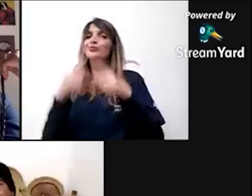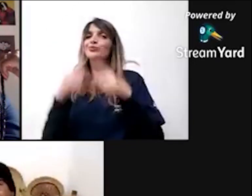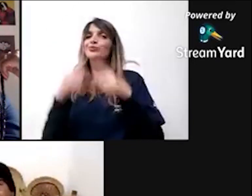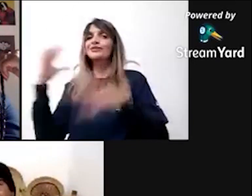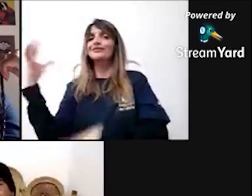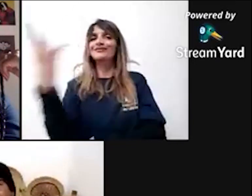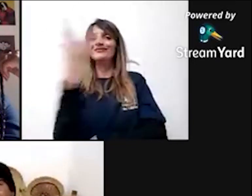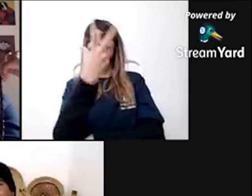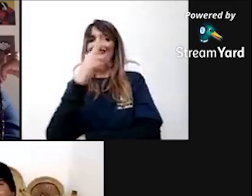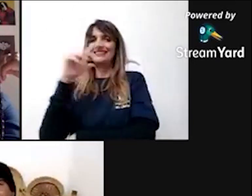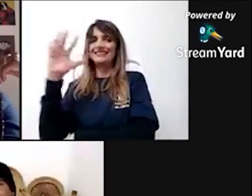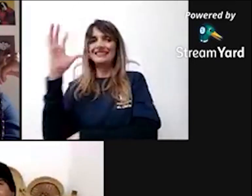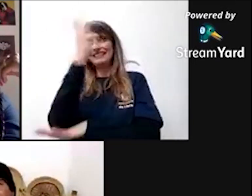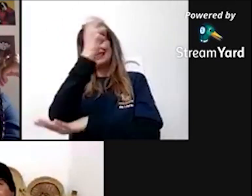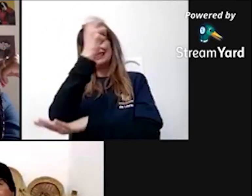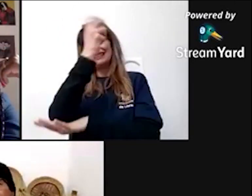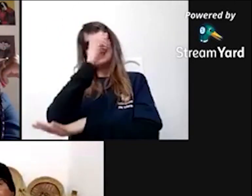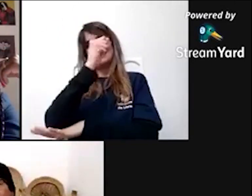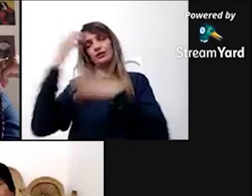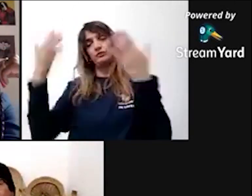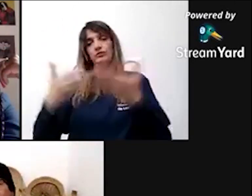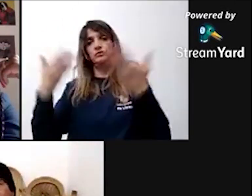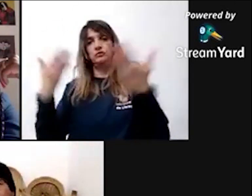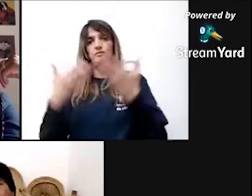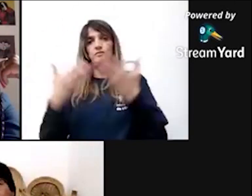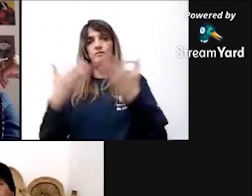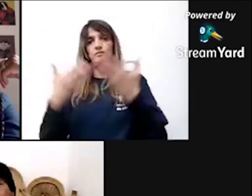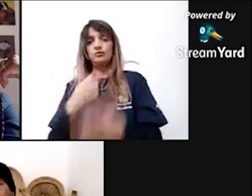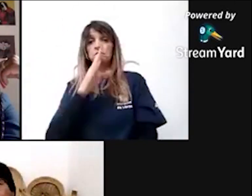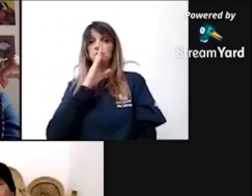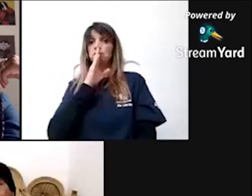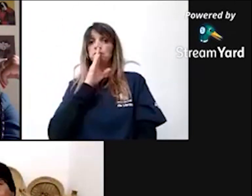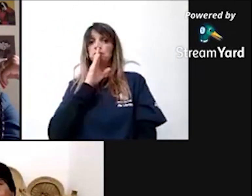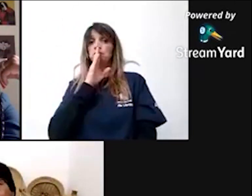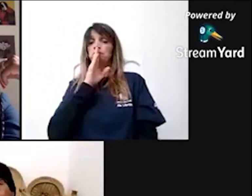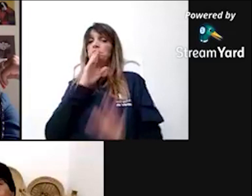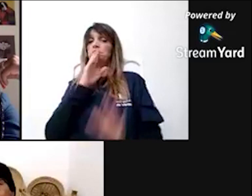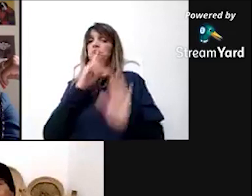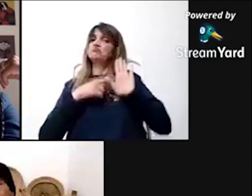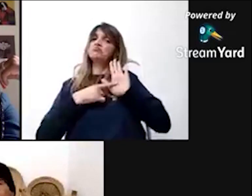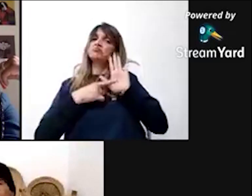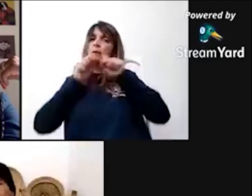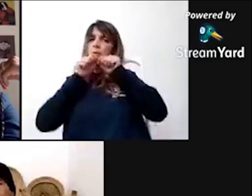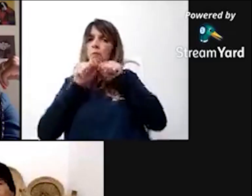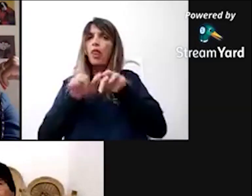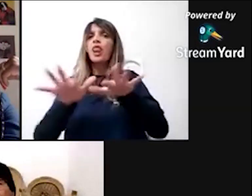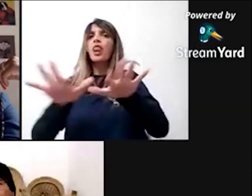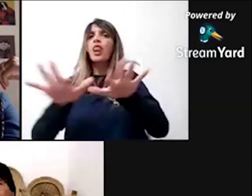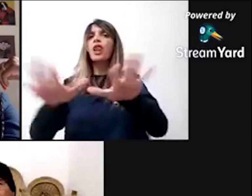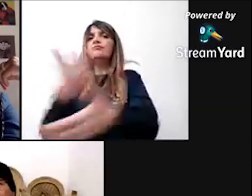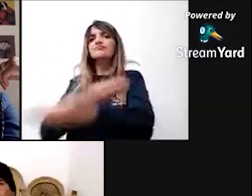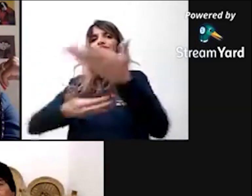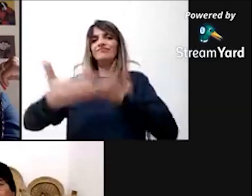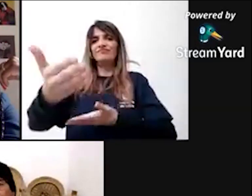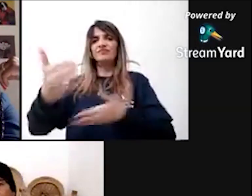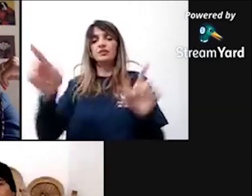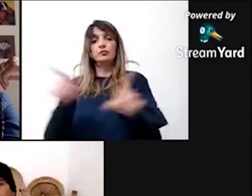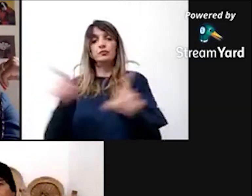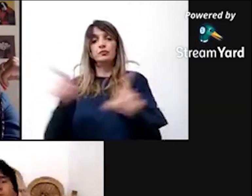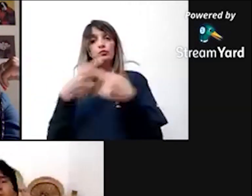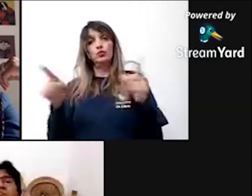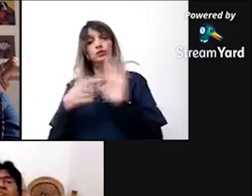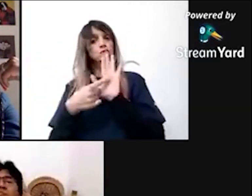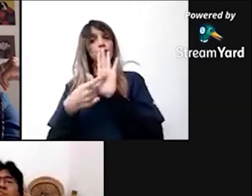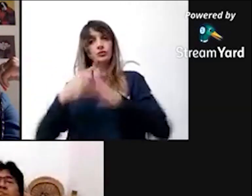natureza. Que hoje o seu silêncio reverbere em partilha. Que sua música expresse